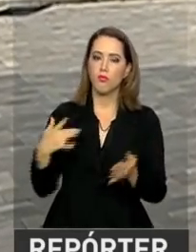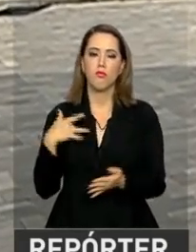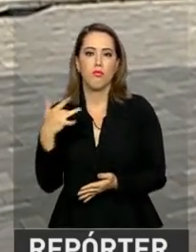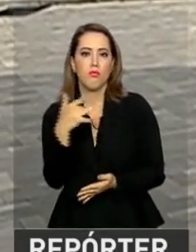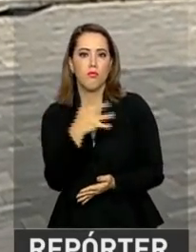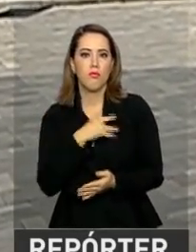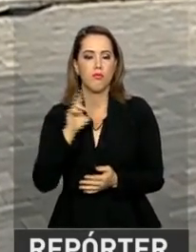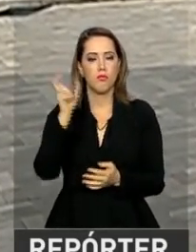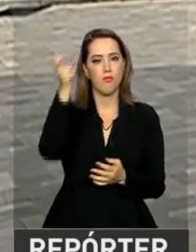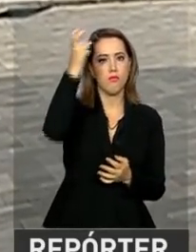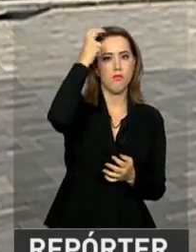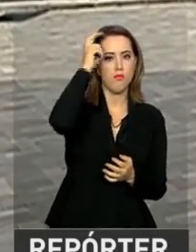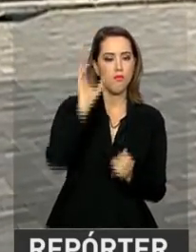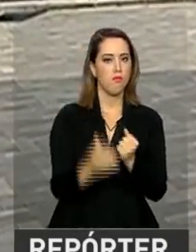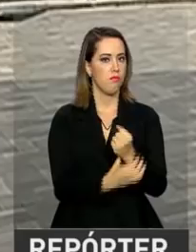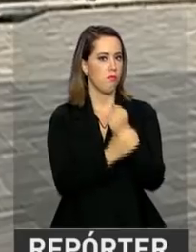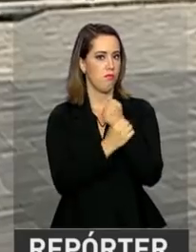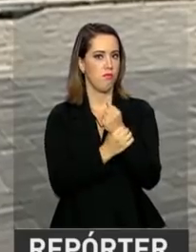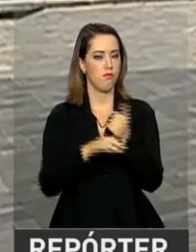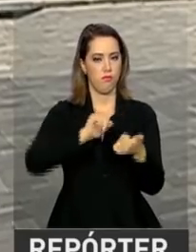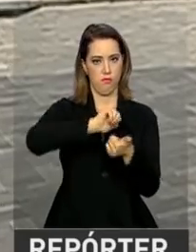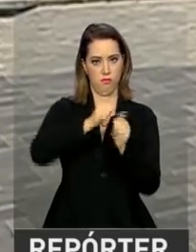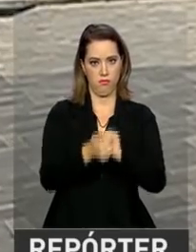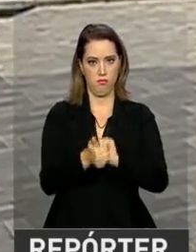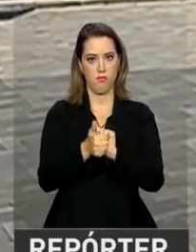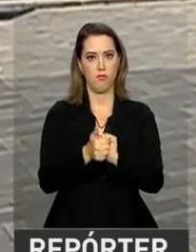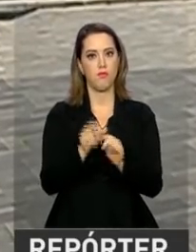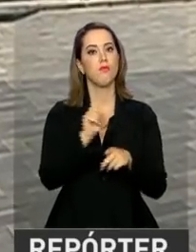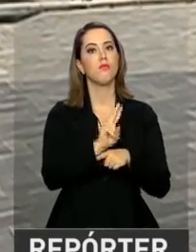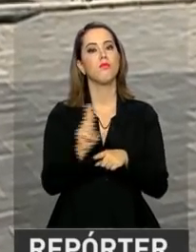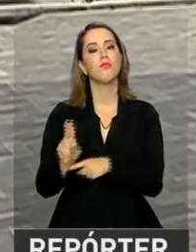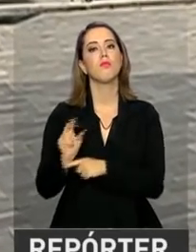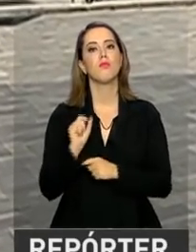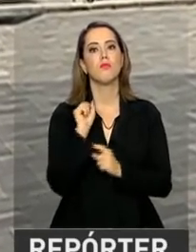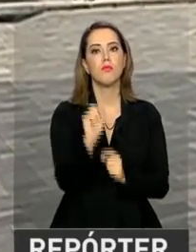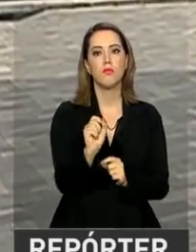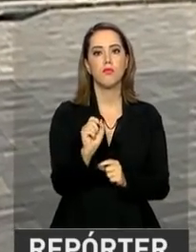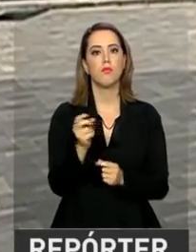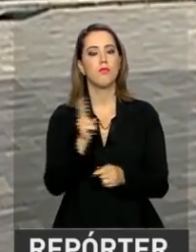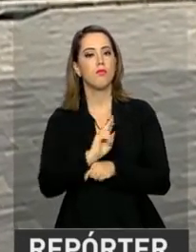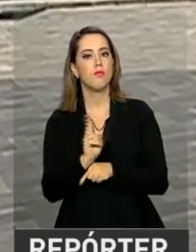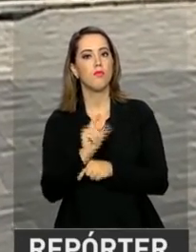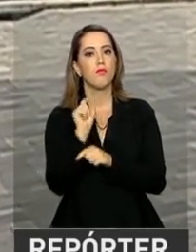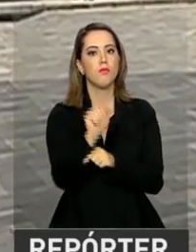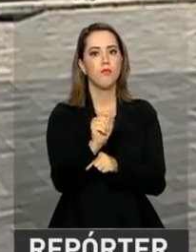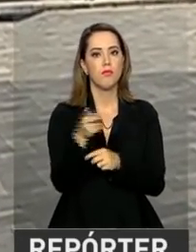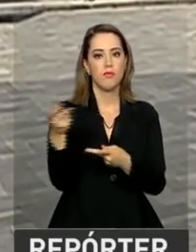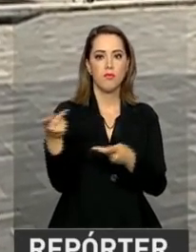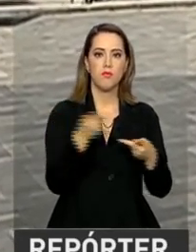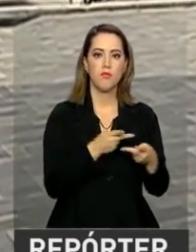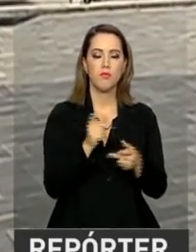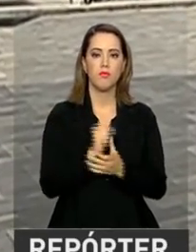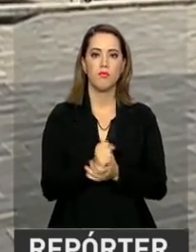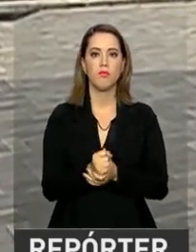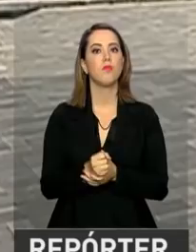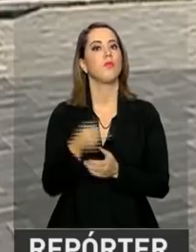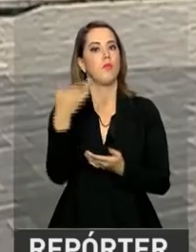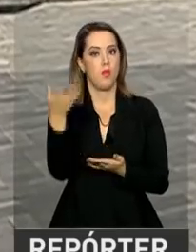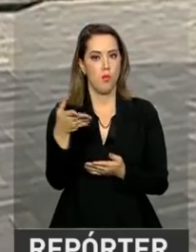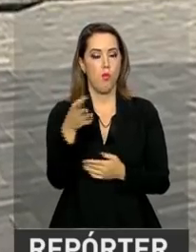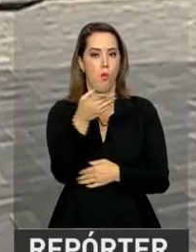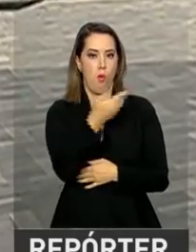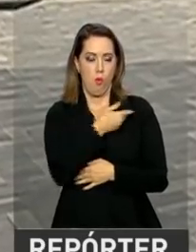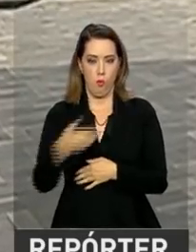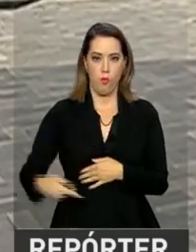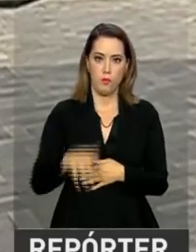cultura, dos esportes, da defesa para fazer justamente uma avaliação dessa visita. Daniele, eh, o governo federal, ao